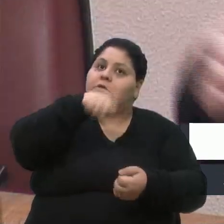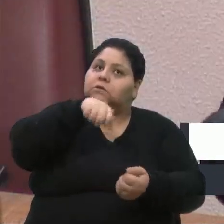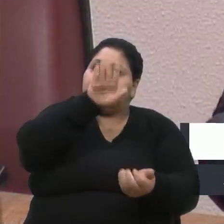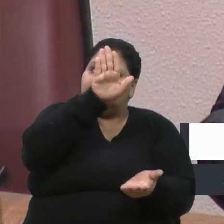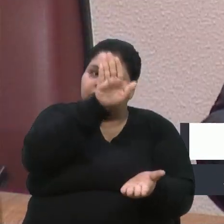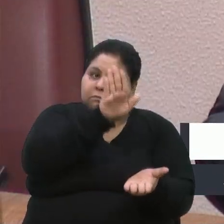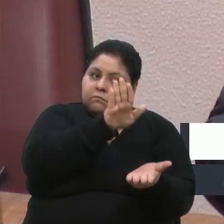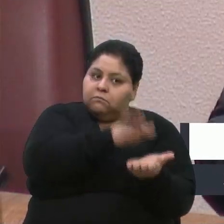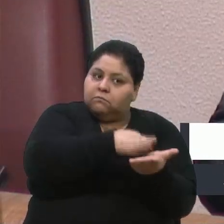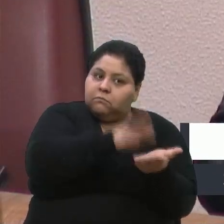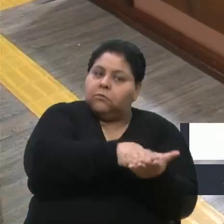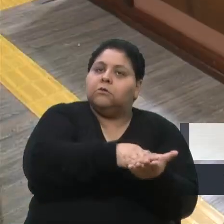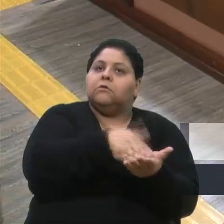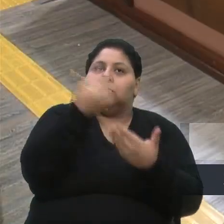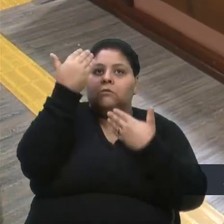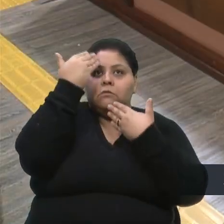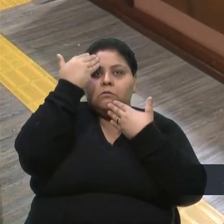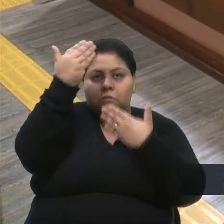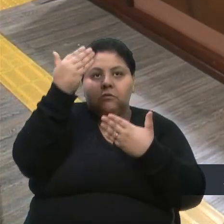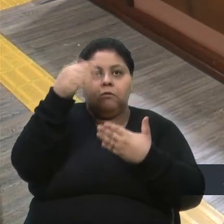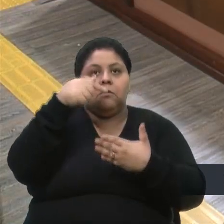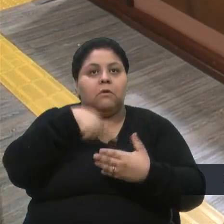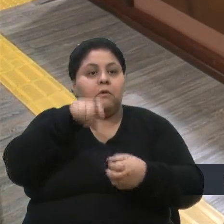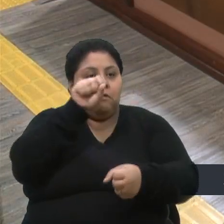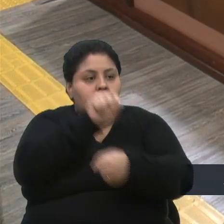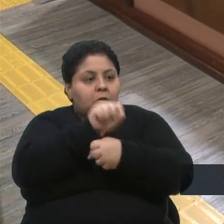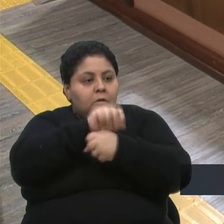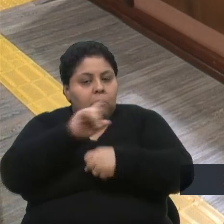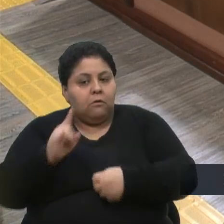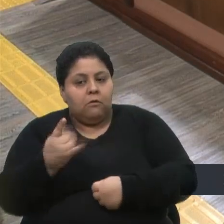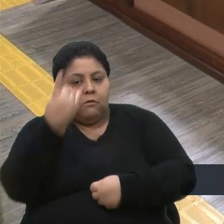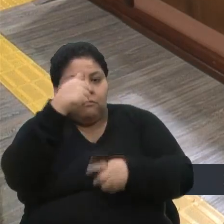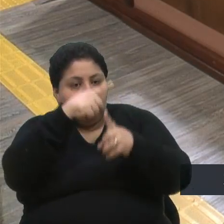Isso, obrigado, vereador. Eu espero que seja a última vez que